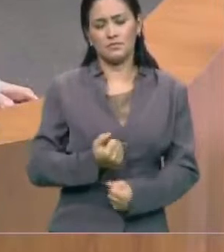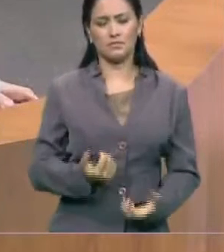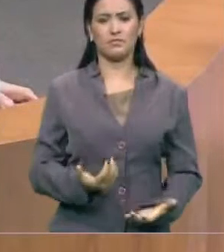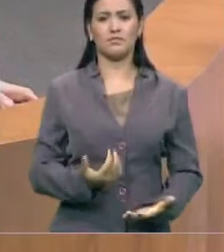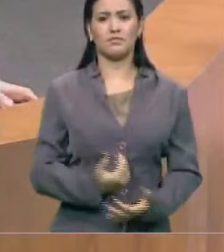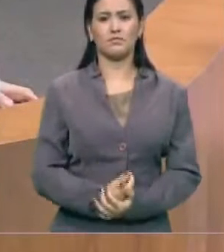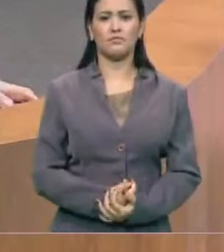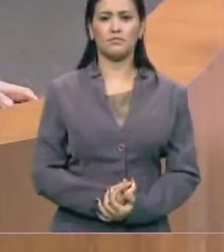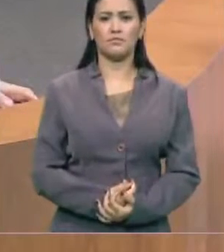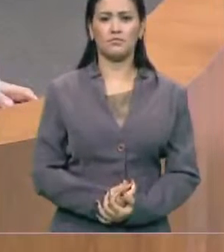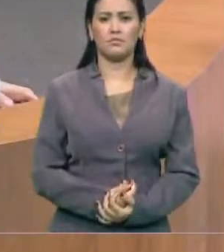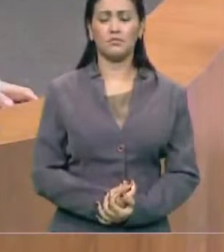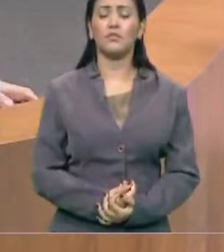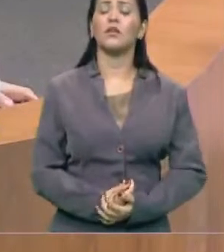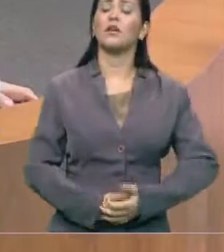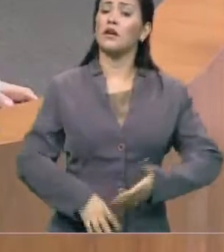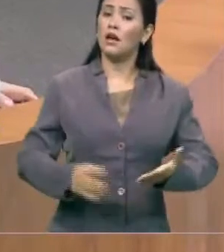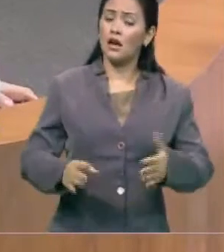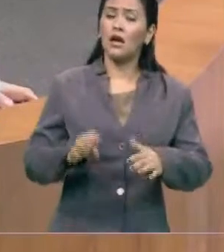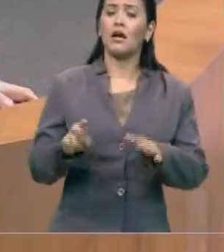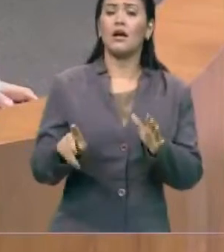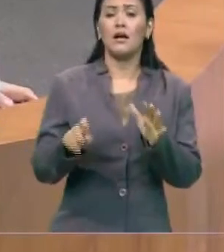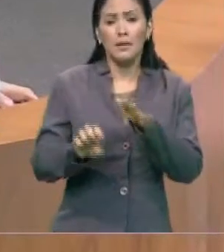As construtoras são vítimas de